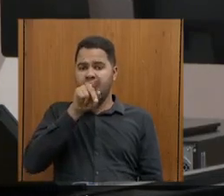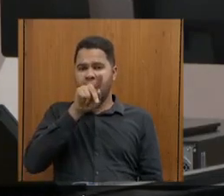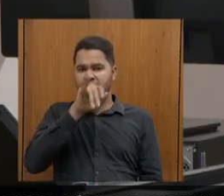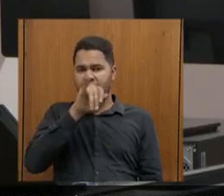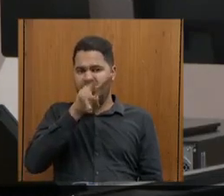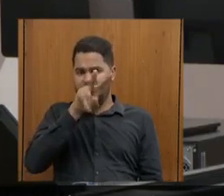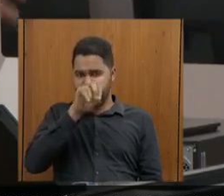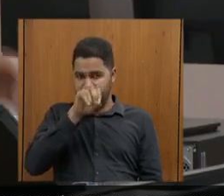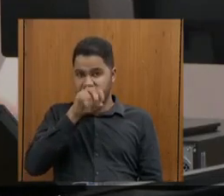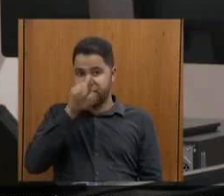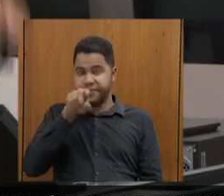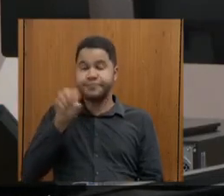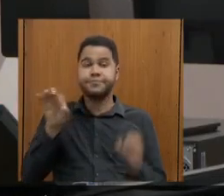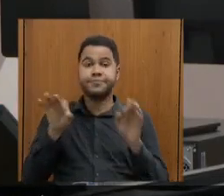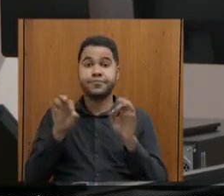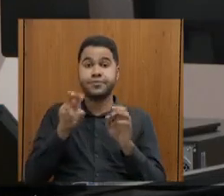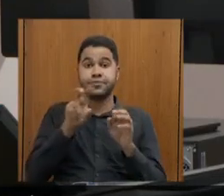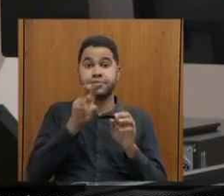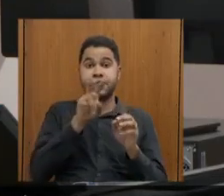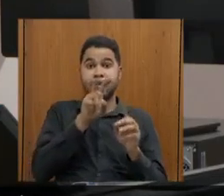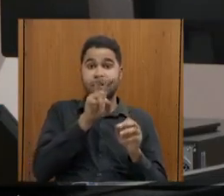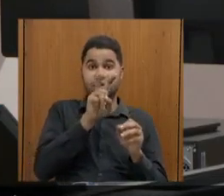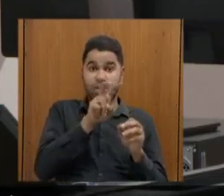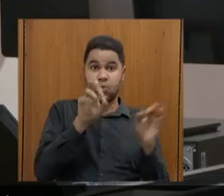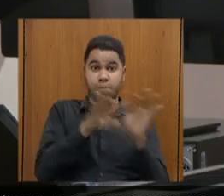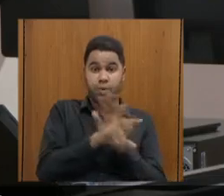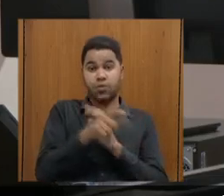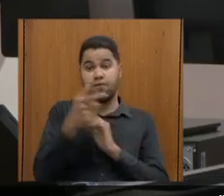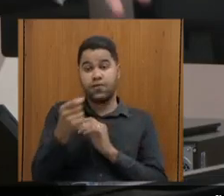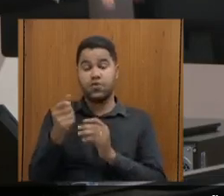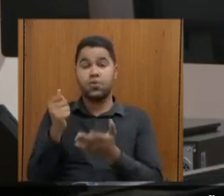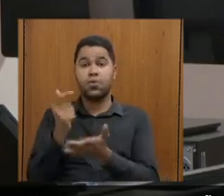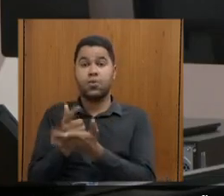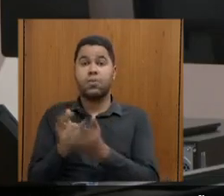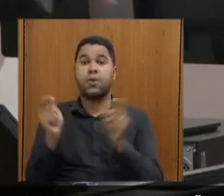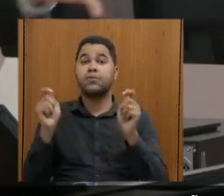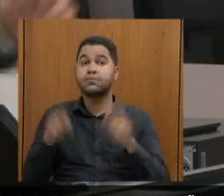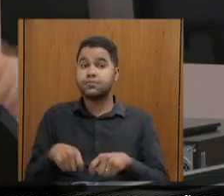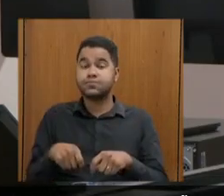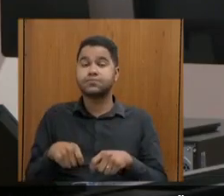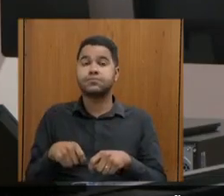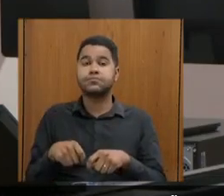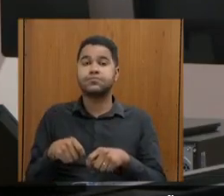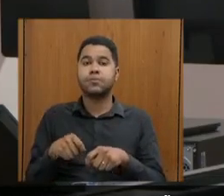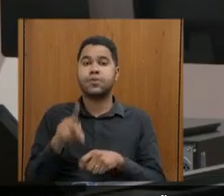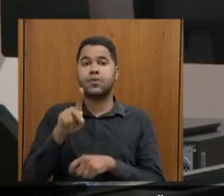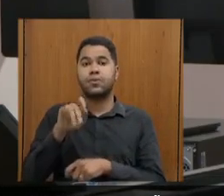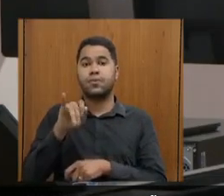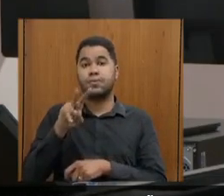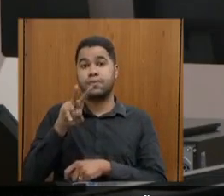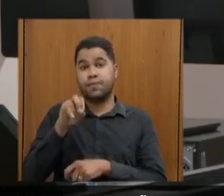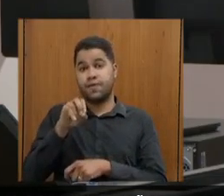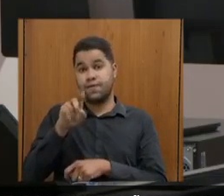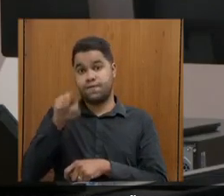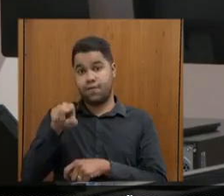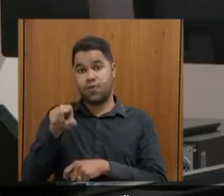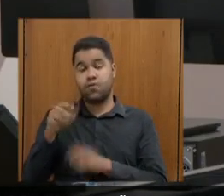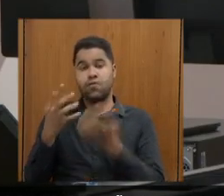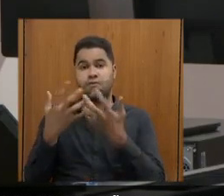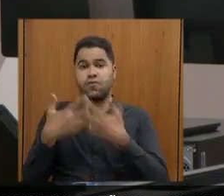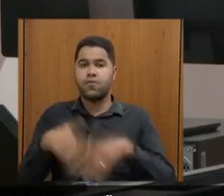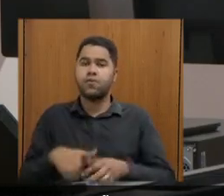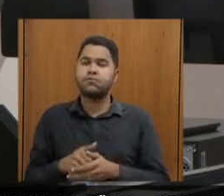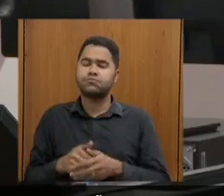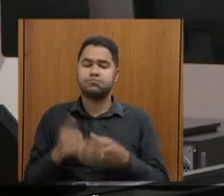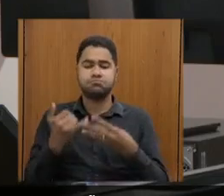30 pronto para ligar e 20 comprados para poder botar o pivô para funcionar o